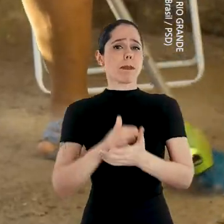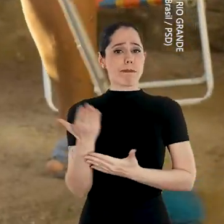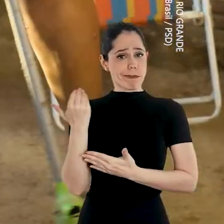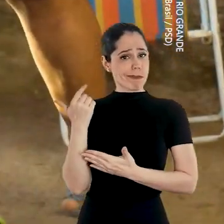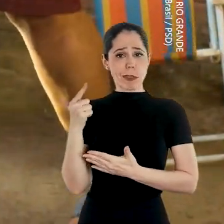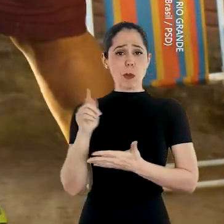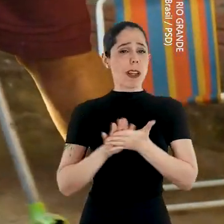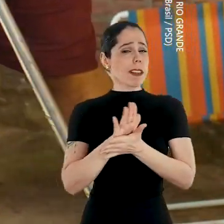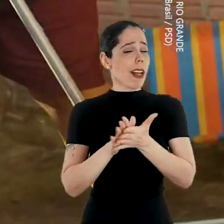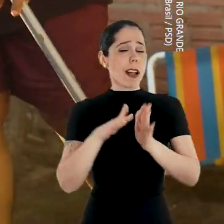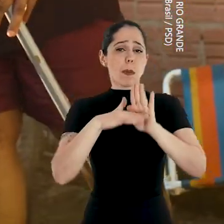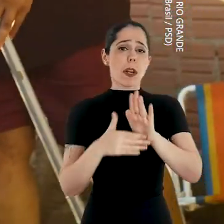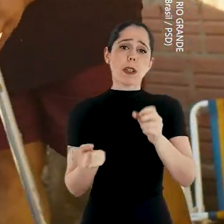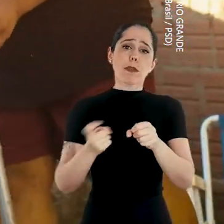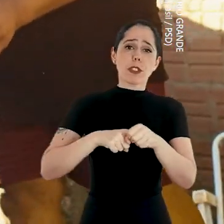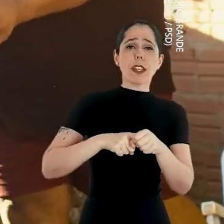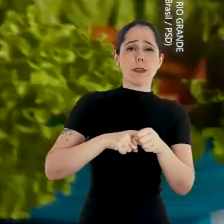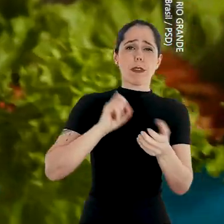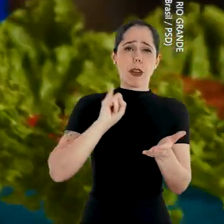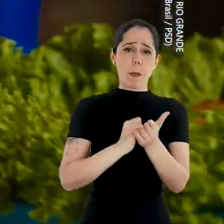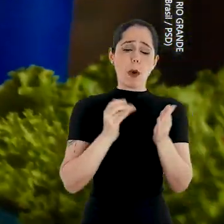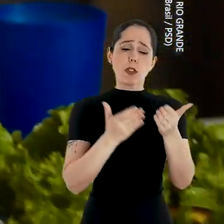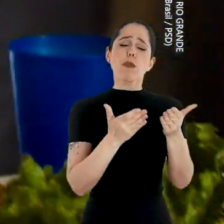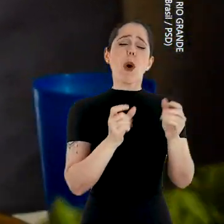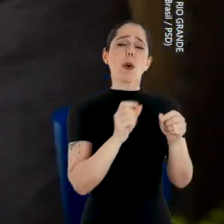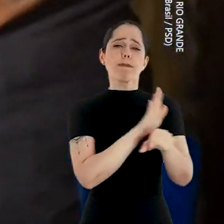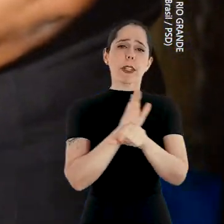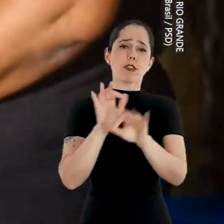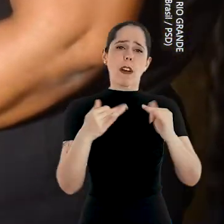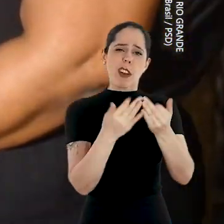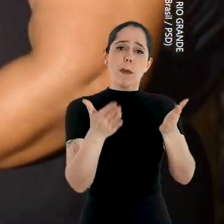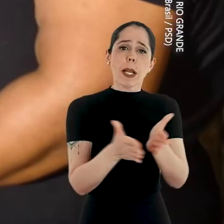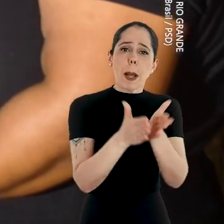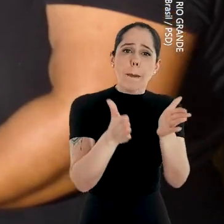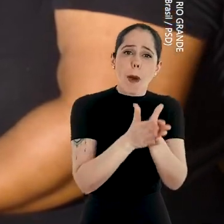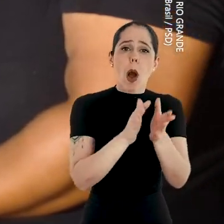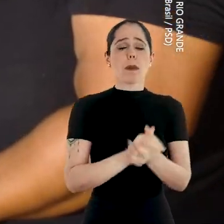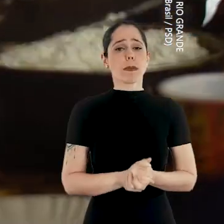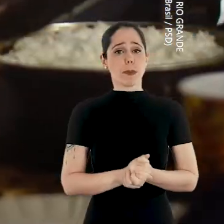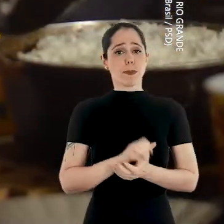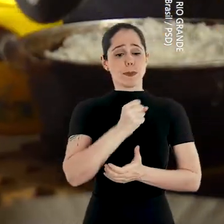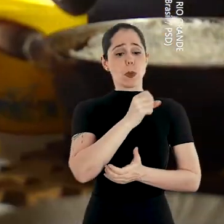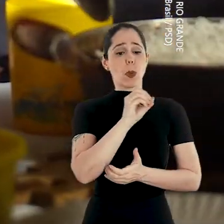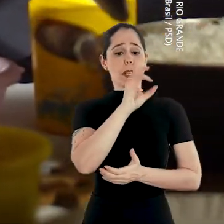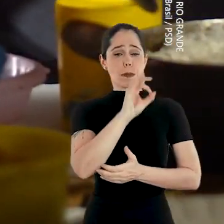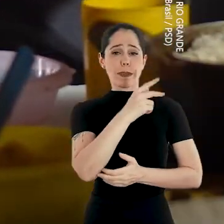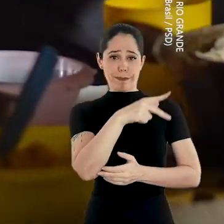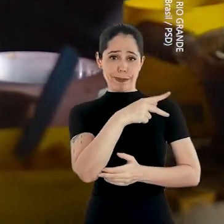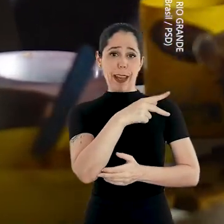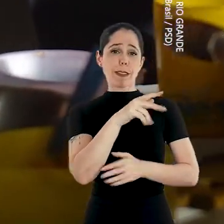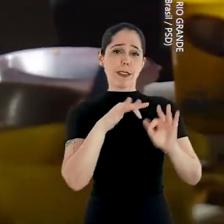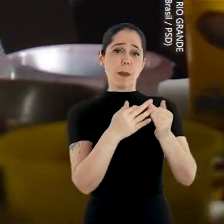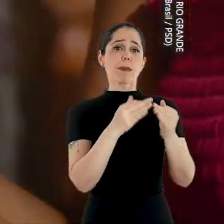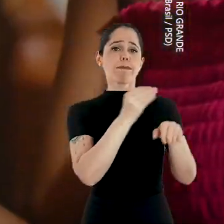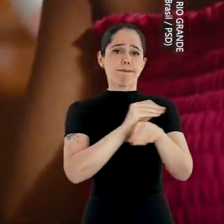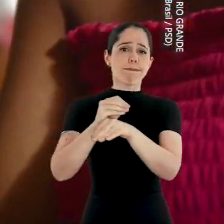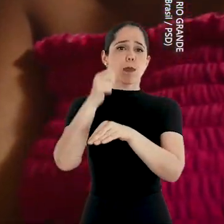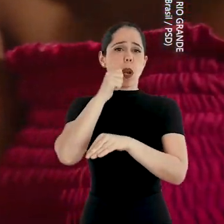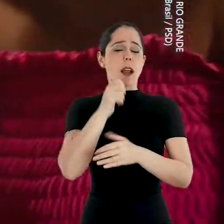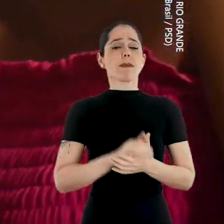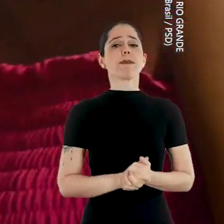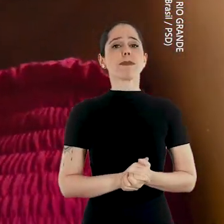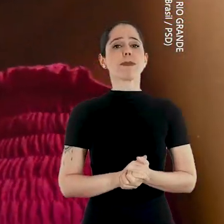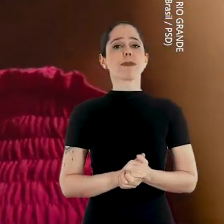Antes não havia nenhum programa de devolução de impostos para beneficiar famílias pobres, 80% delas